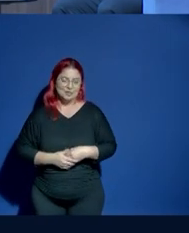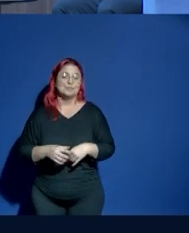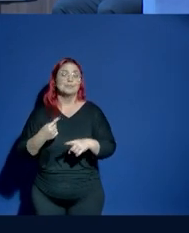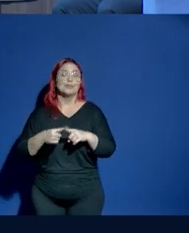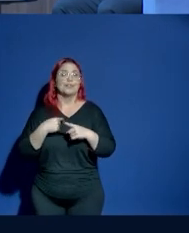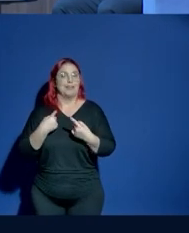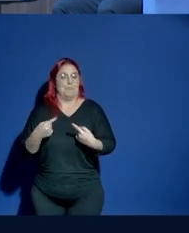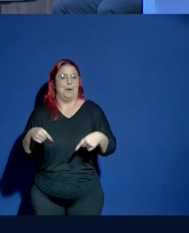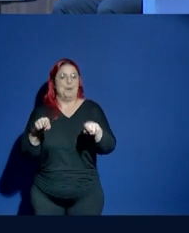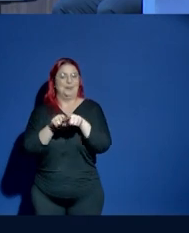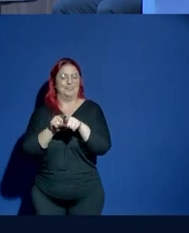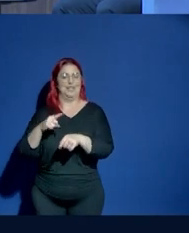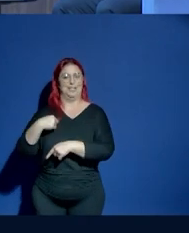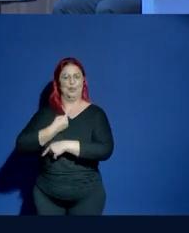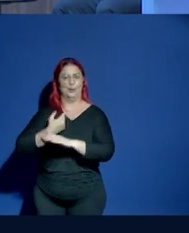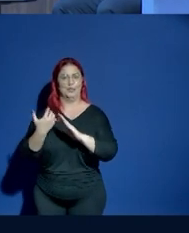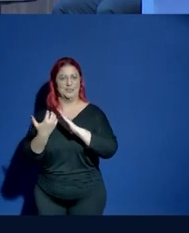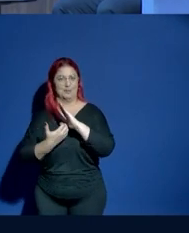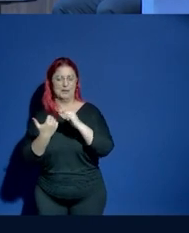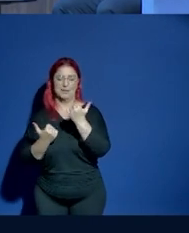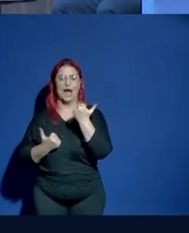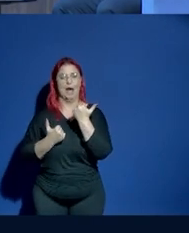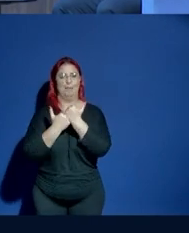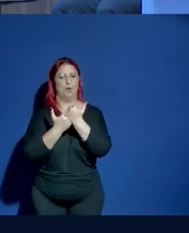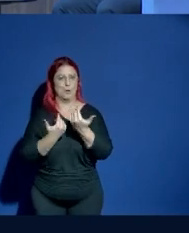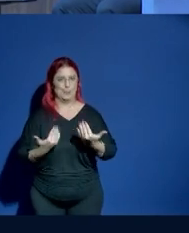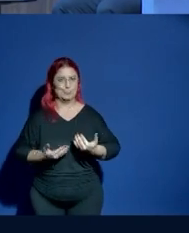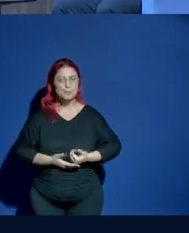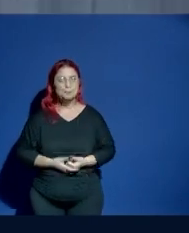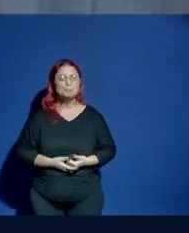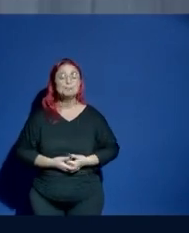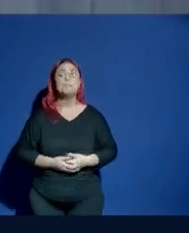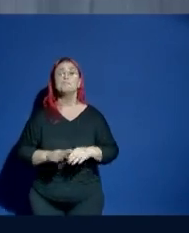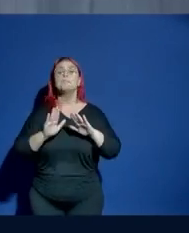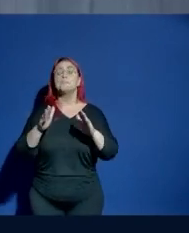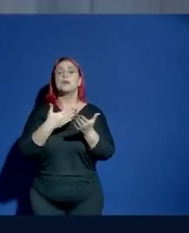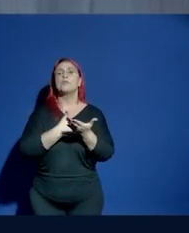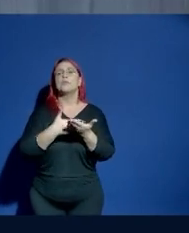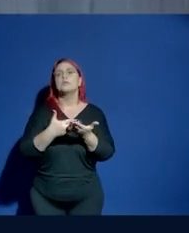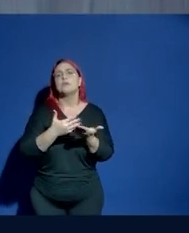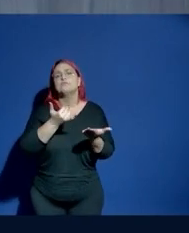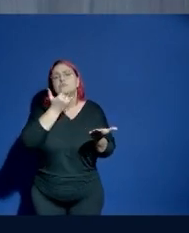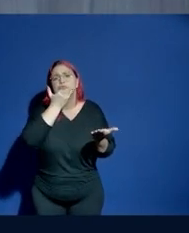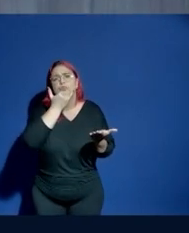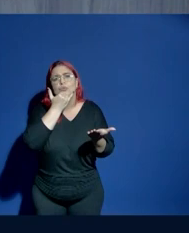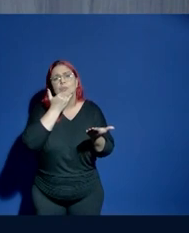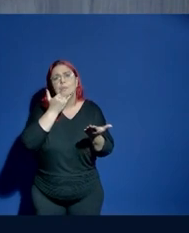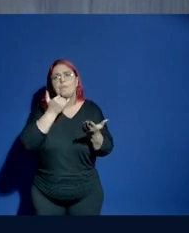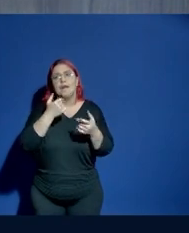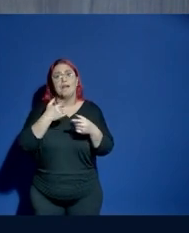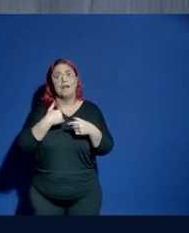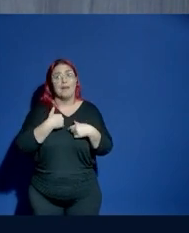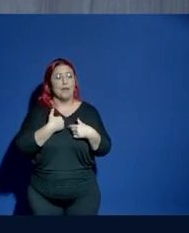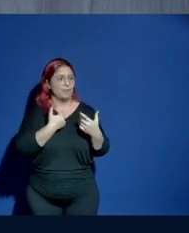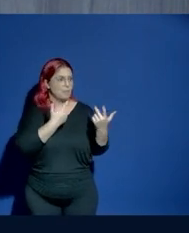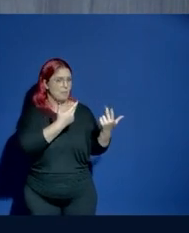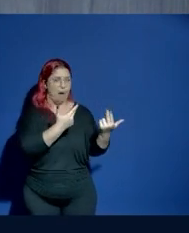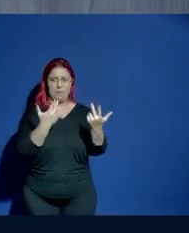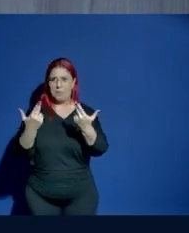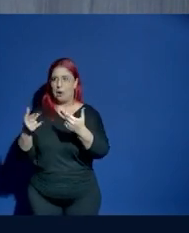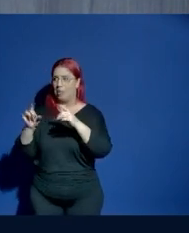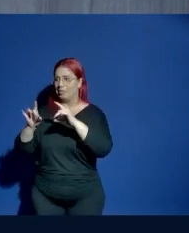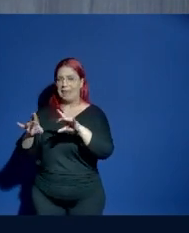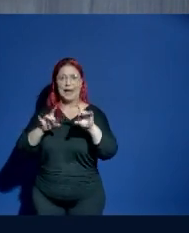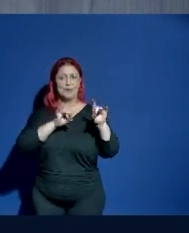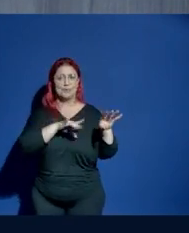para gás Verde nos financiando é apoiando Assunção do nosso projeto e começar a pedir desculpa que eu não tenho até felicidade que eles têm de falar tanto de número